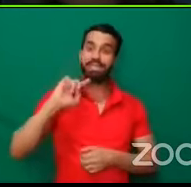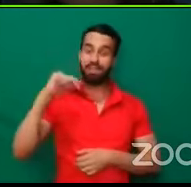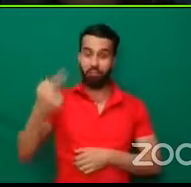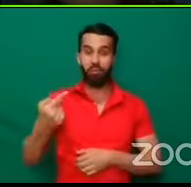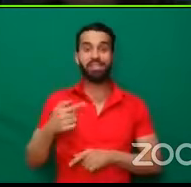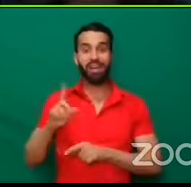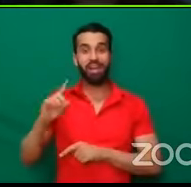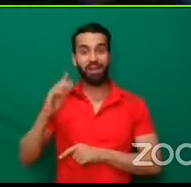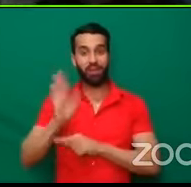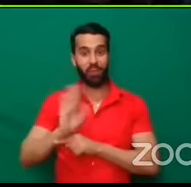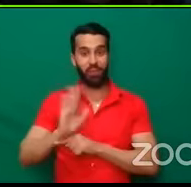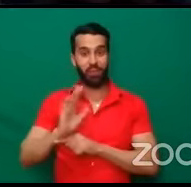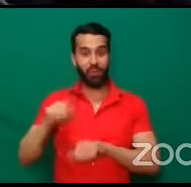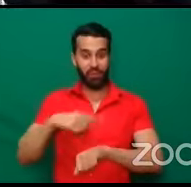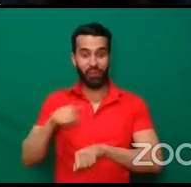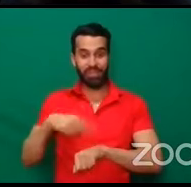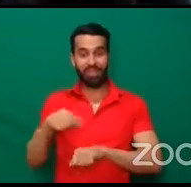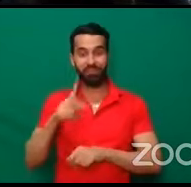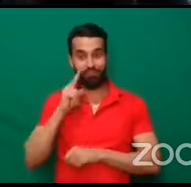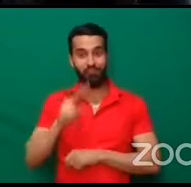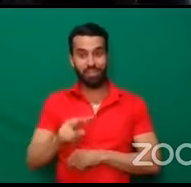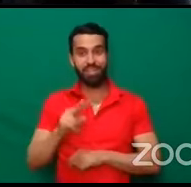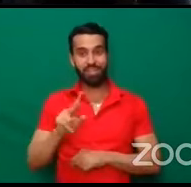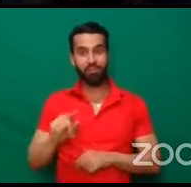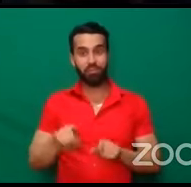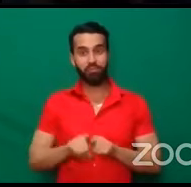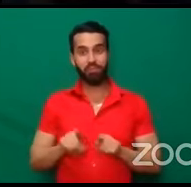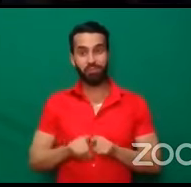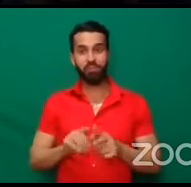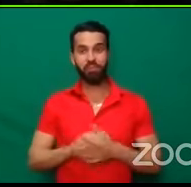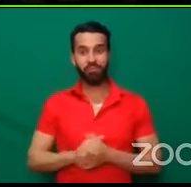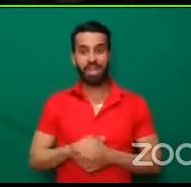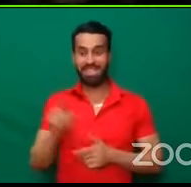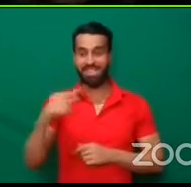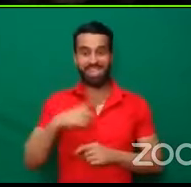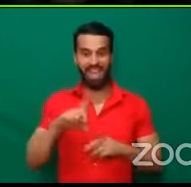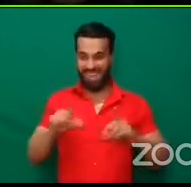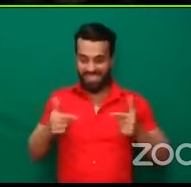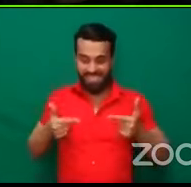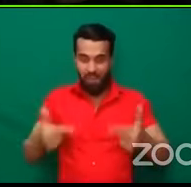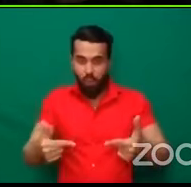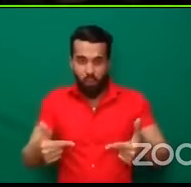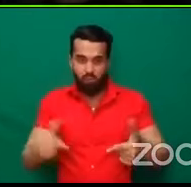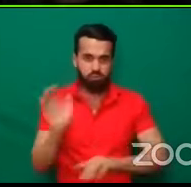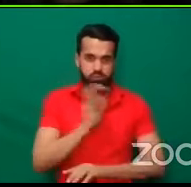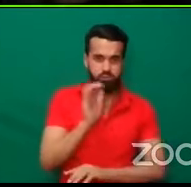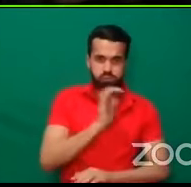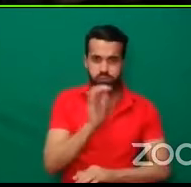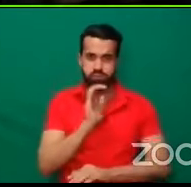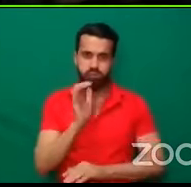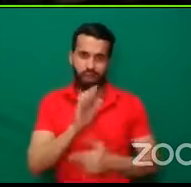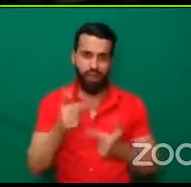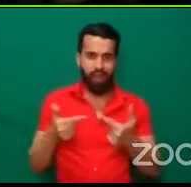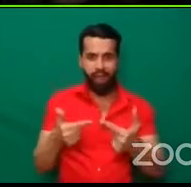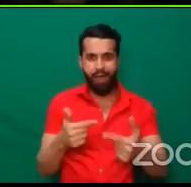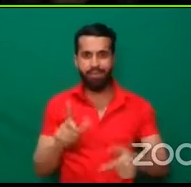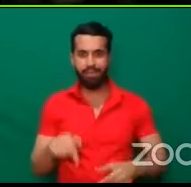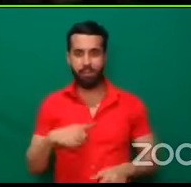olhada no que eu aprontei. Por favor. Esse é de ação, né, de... Né? Uhum. Muito, muito